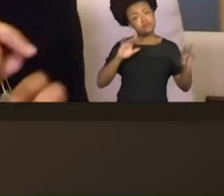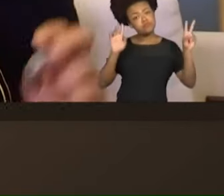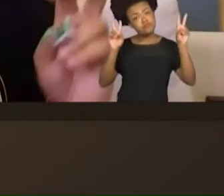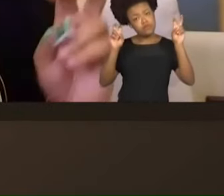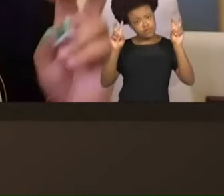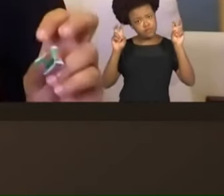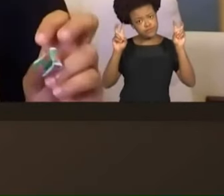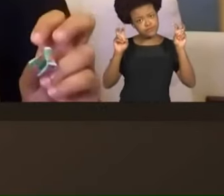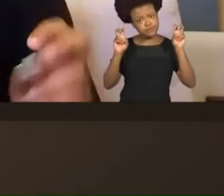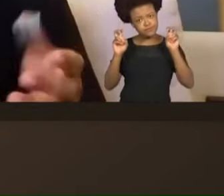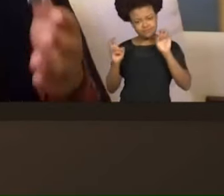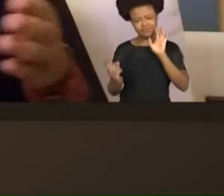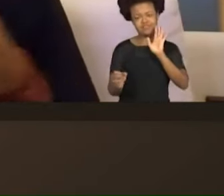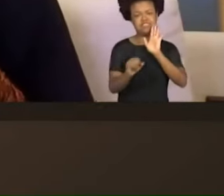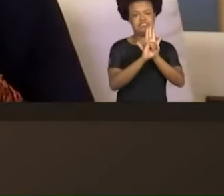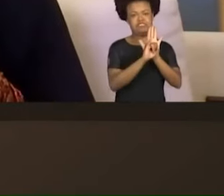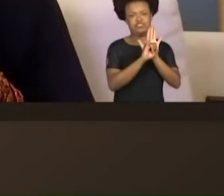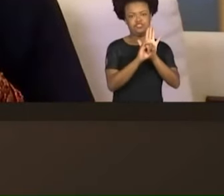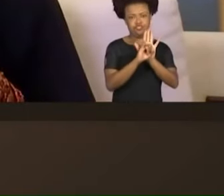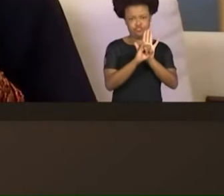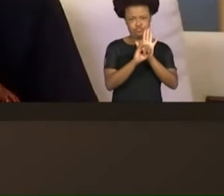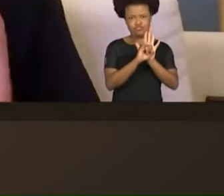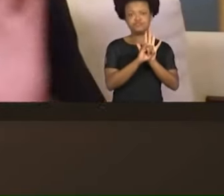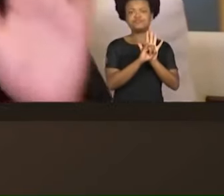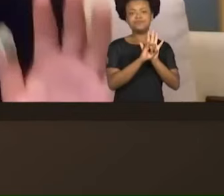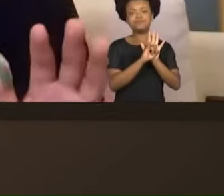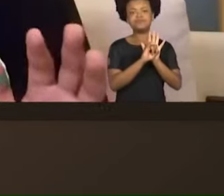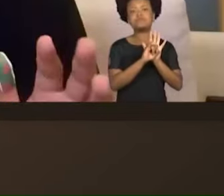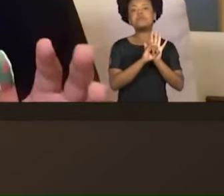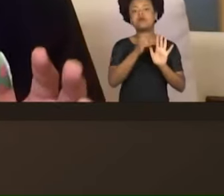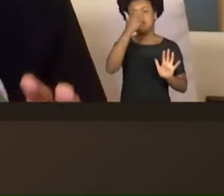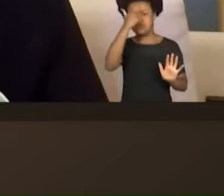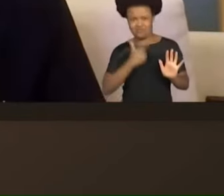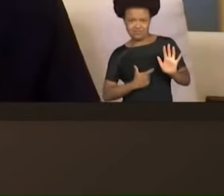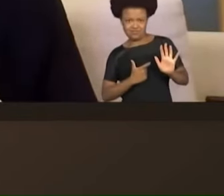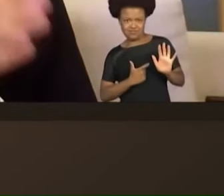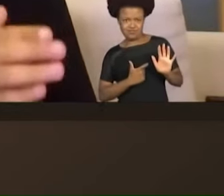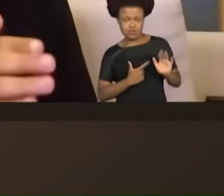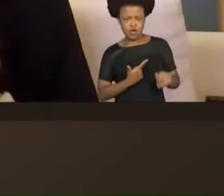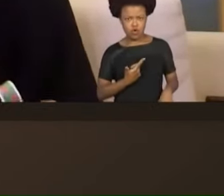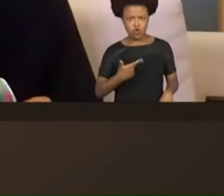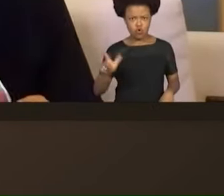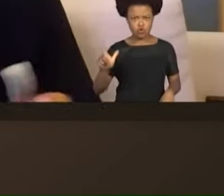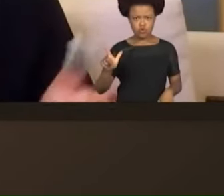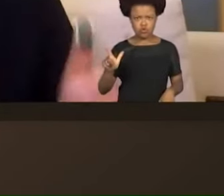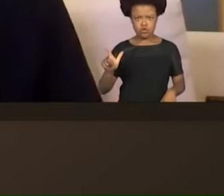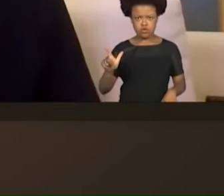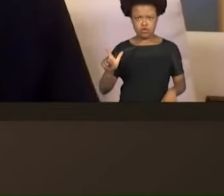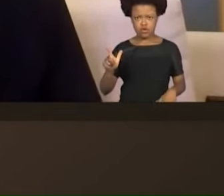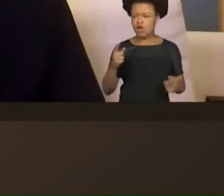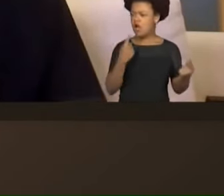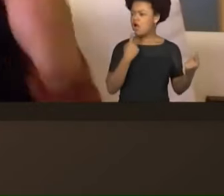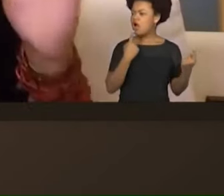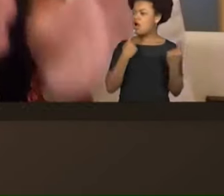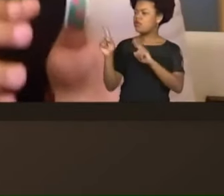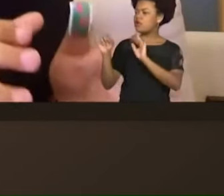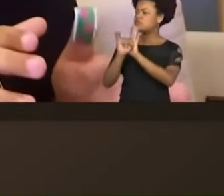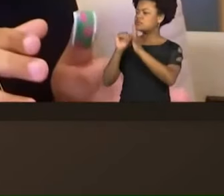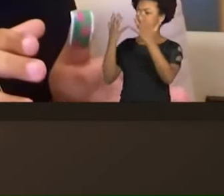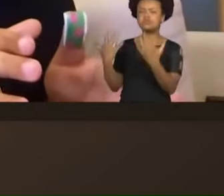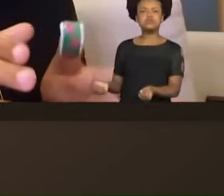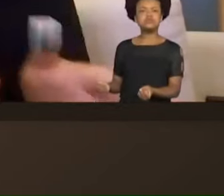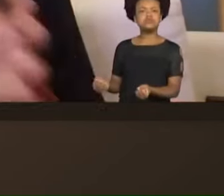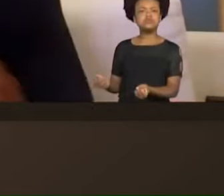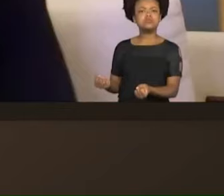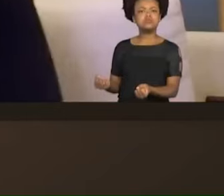os anti-identitário, incorrem no mesmo erro, que é desconsiderar as nuances de tudo e a complexidade de tudo. Não existe